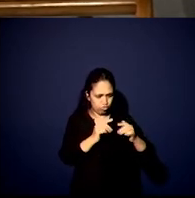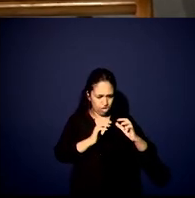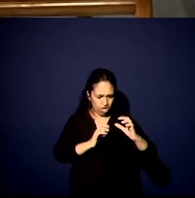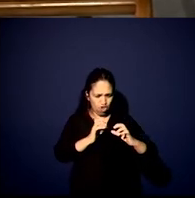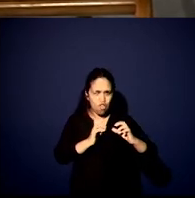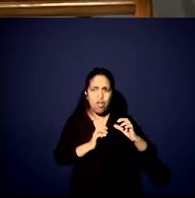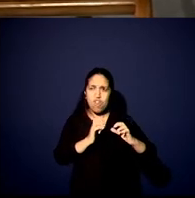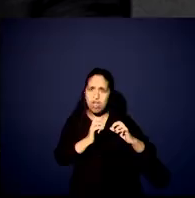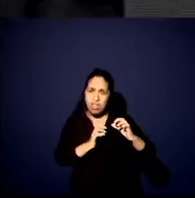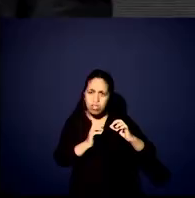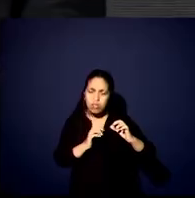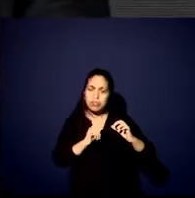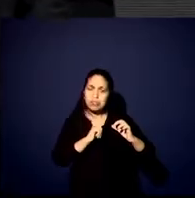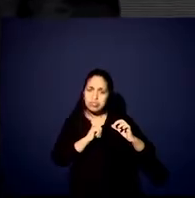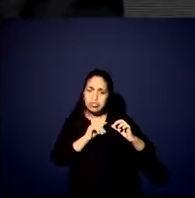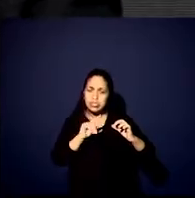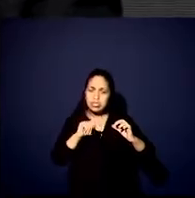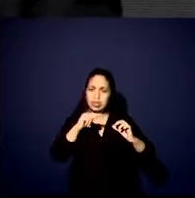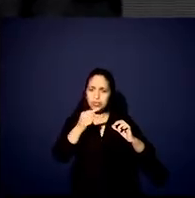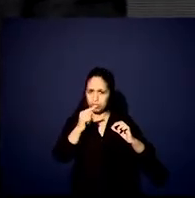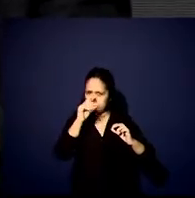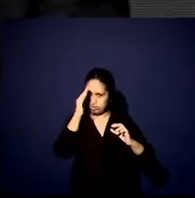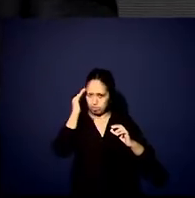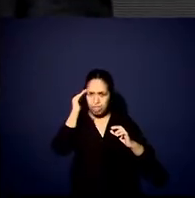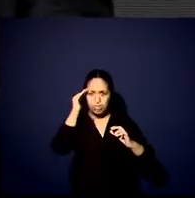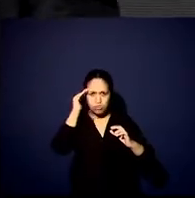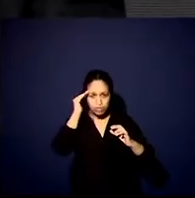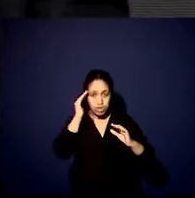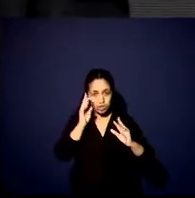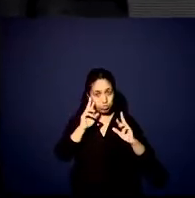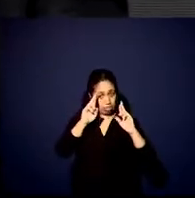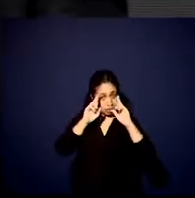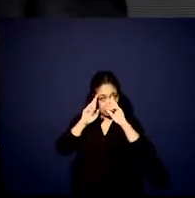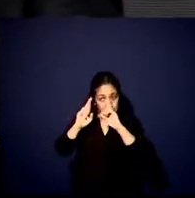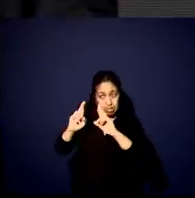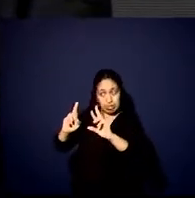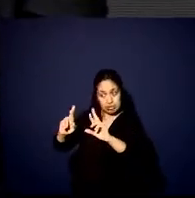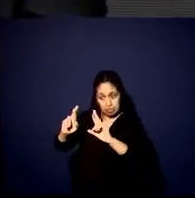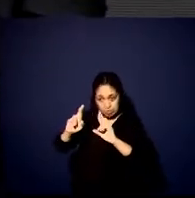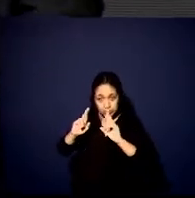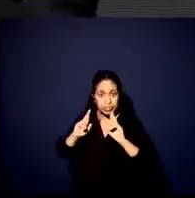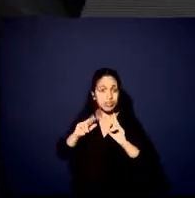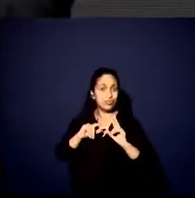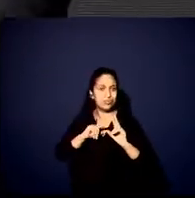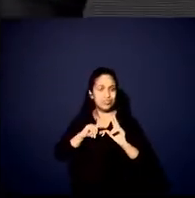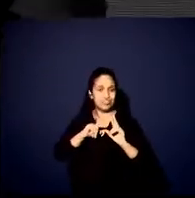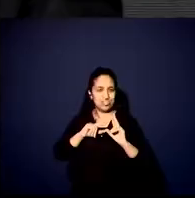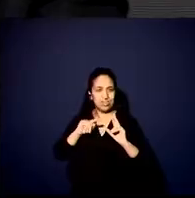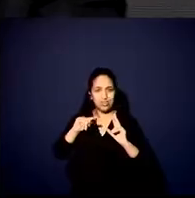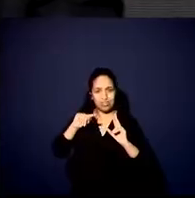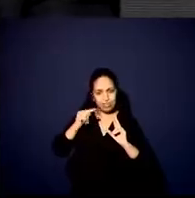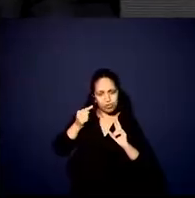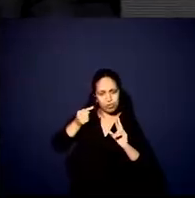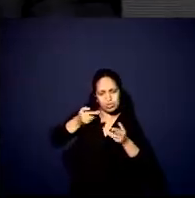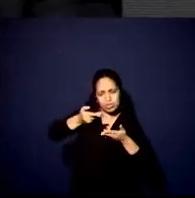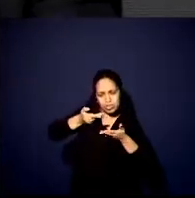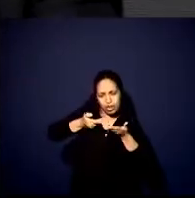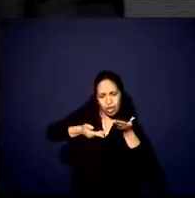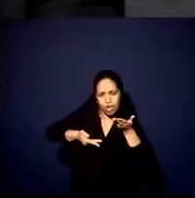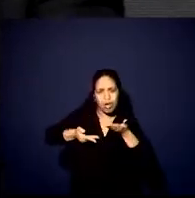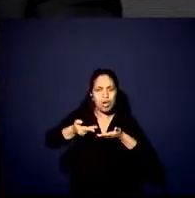e que havia entendimentos ali eu respeito e havia possibilidade de compor os conflitos